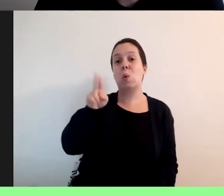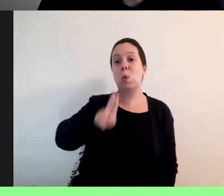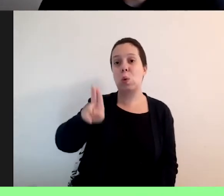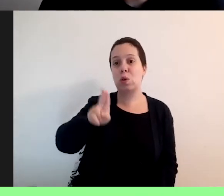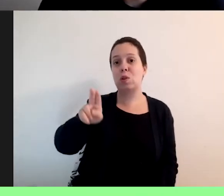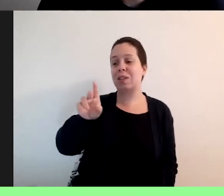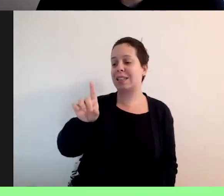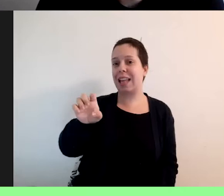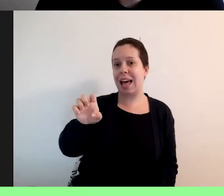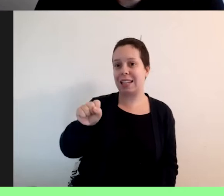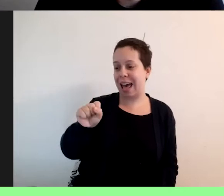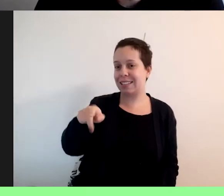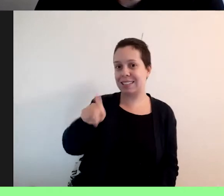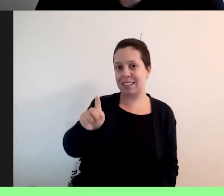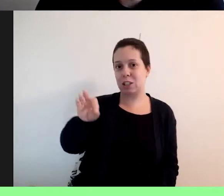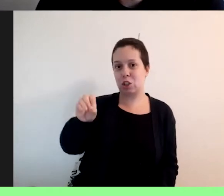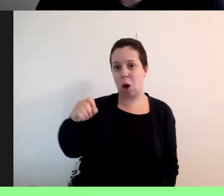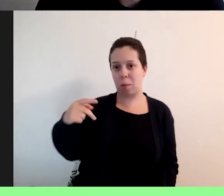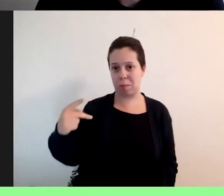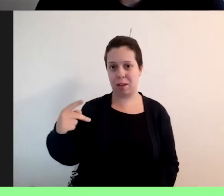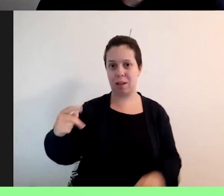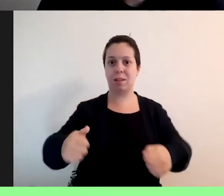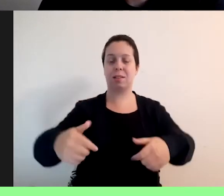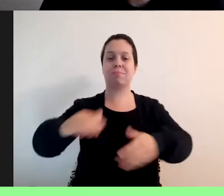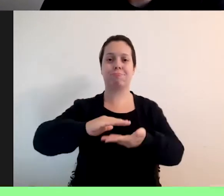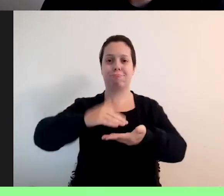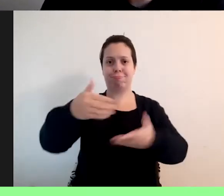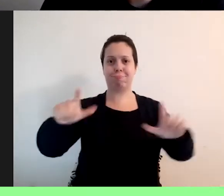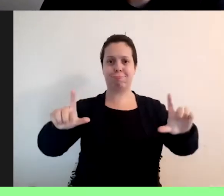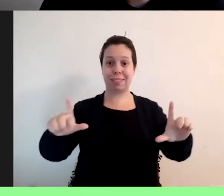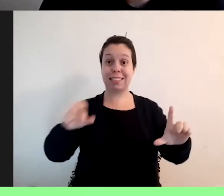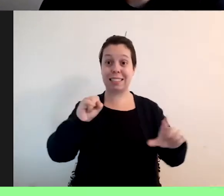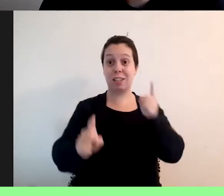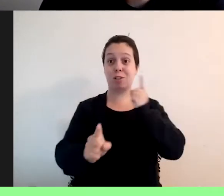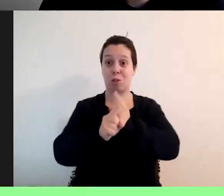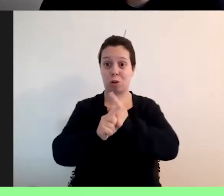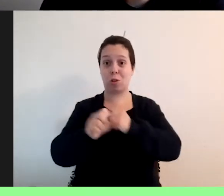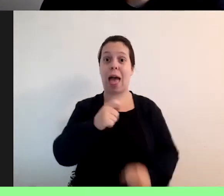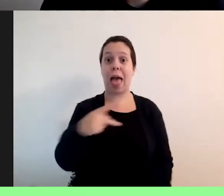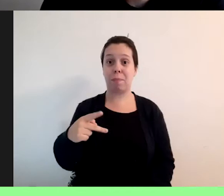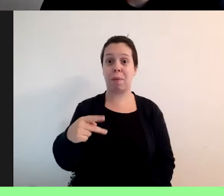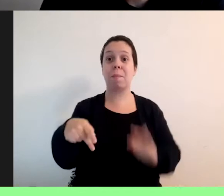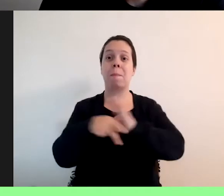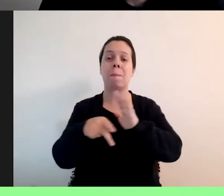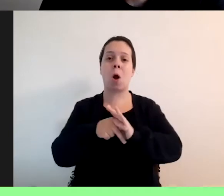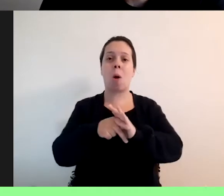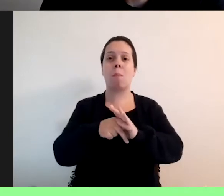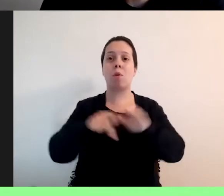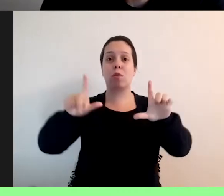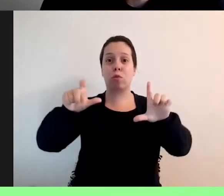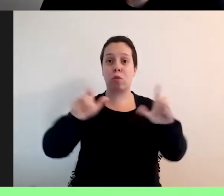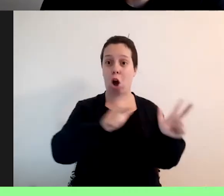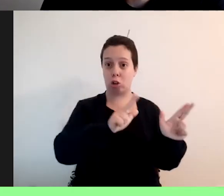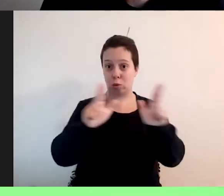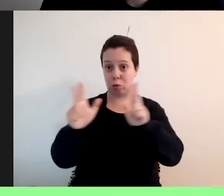Aplicativos desktop para mim são incríveis. Quando eu encontro um aplicativo de edição de foto, que eu tenho a versão dele